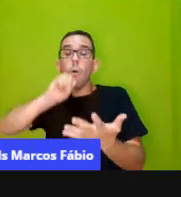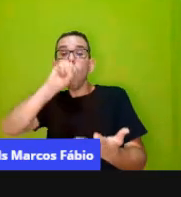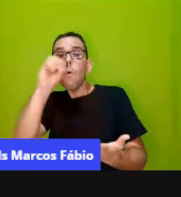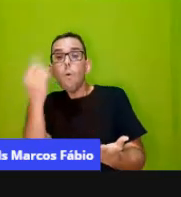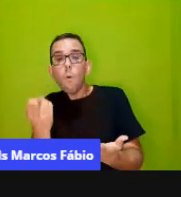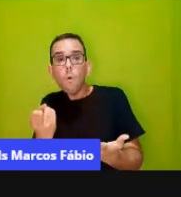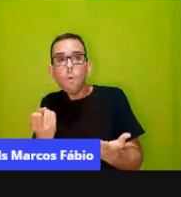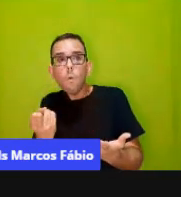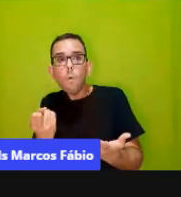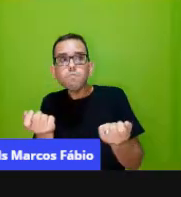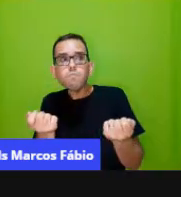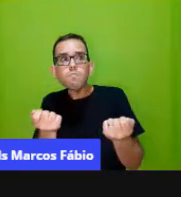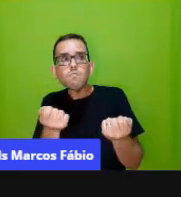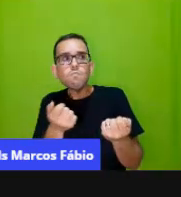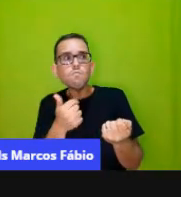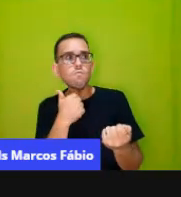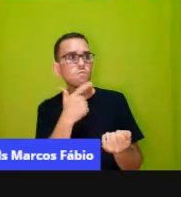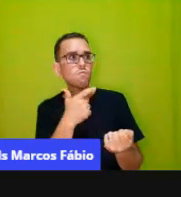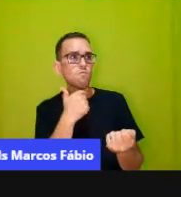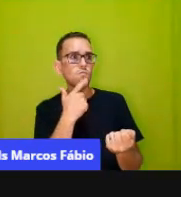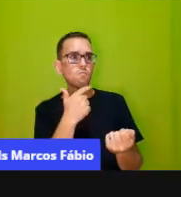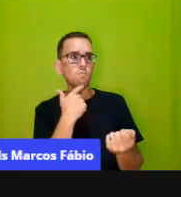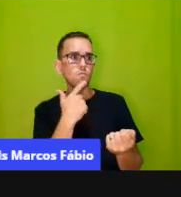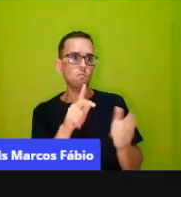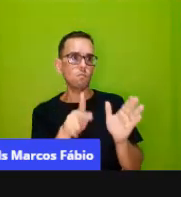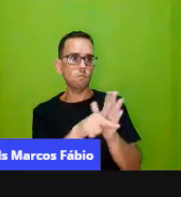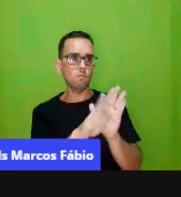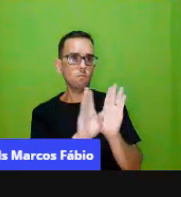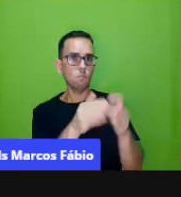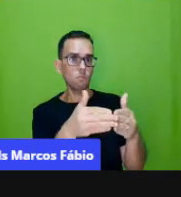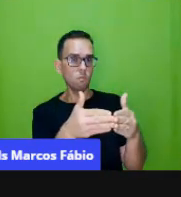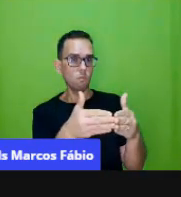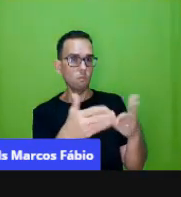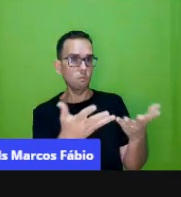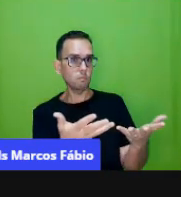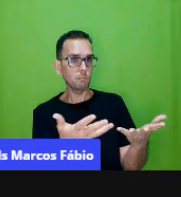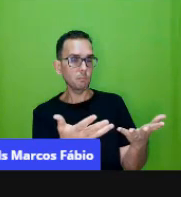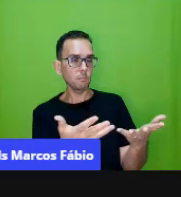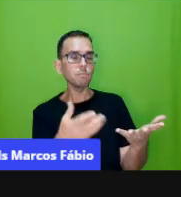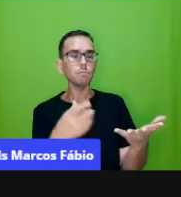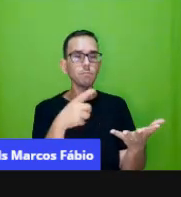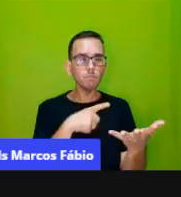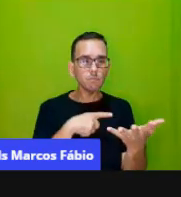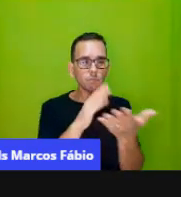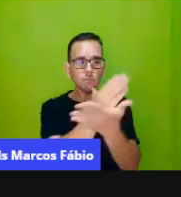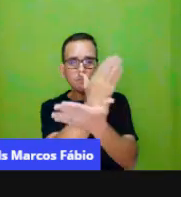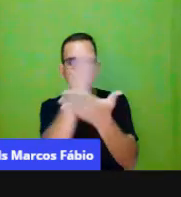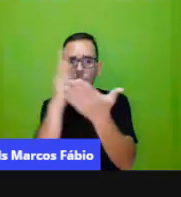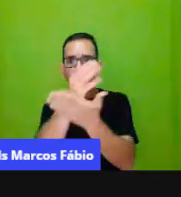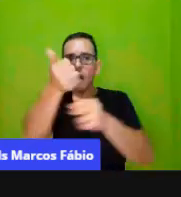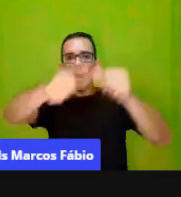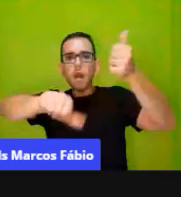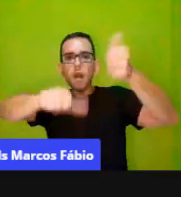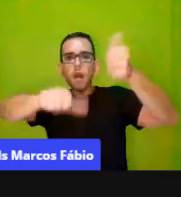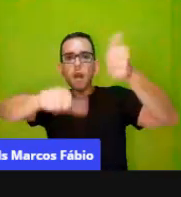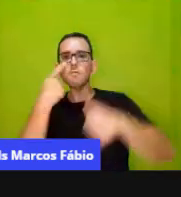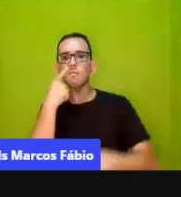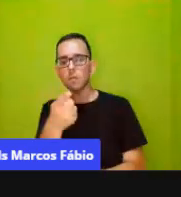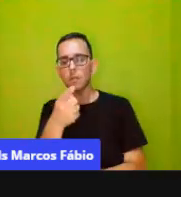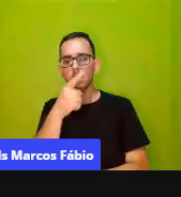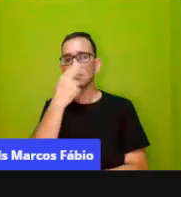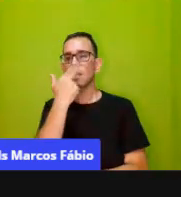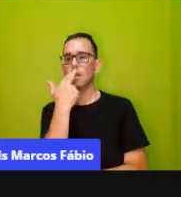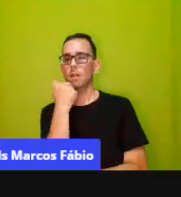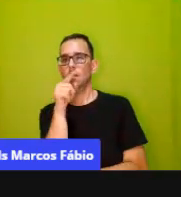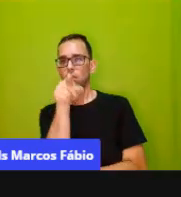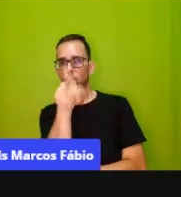variabilidade não adequada para a espécie. Então, existem coisas que a gente precisa avaliar do ponto de vista nutricional. As